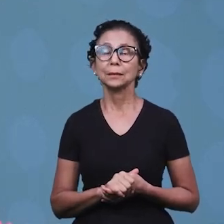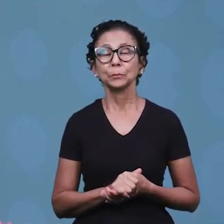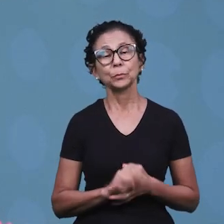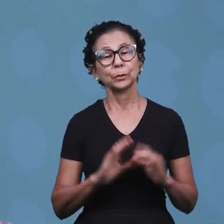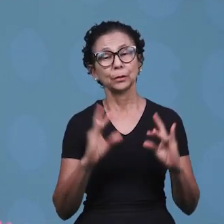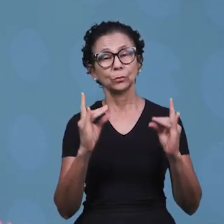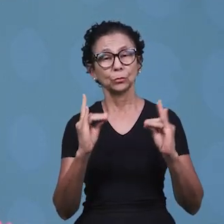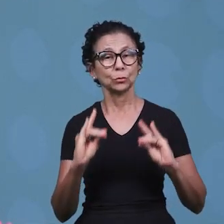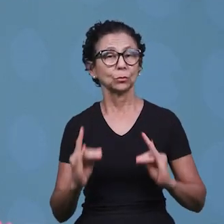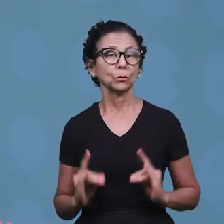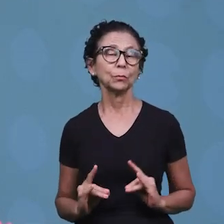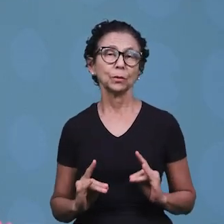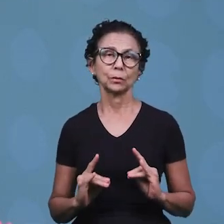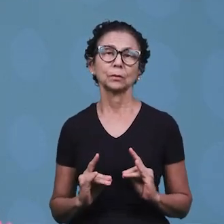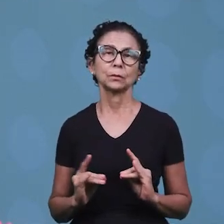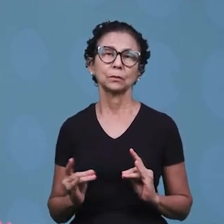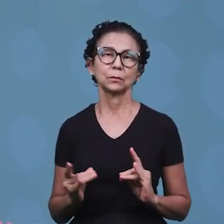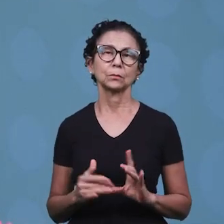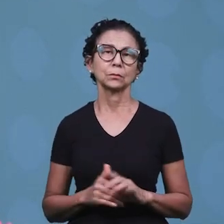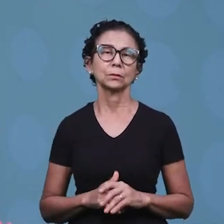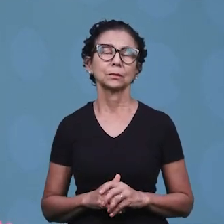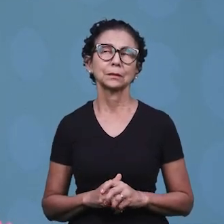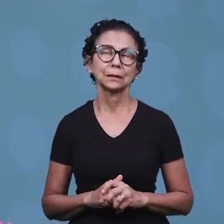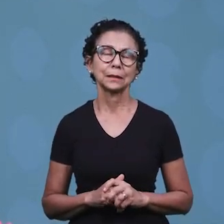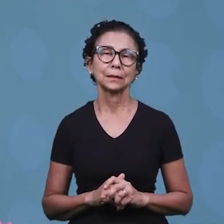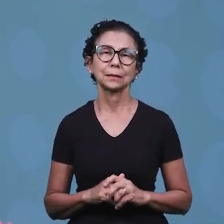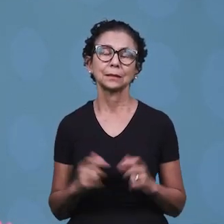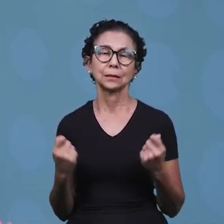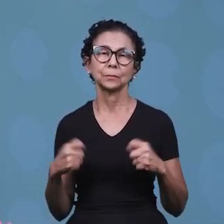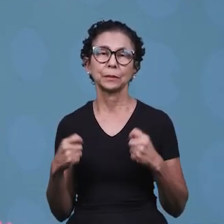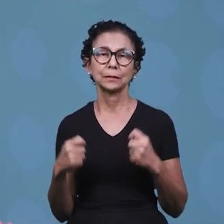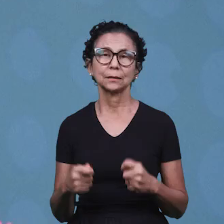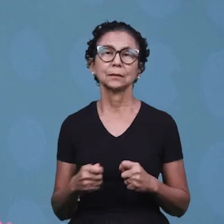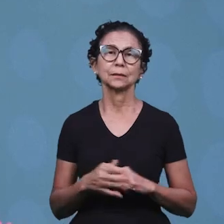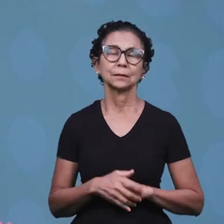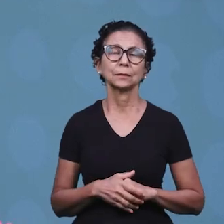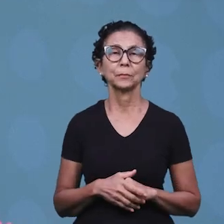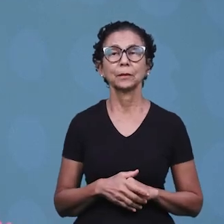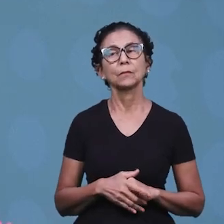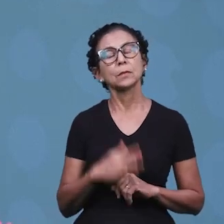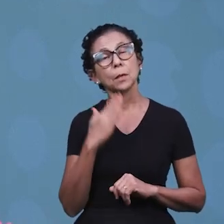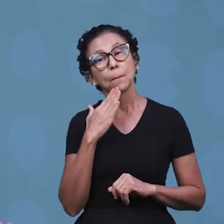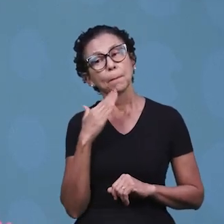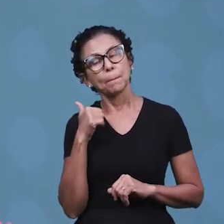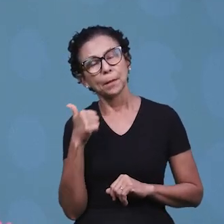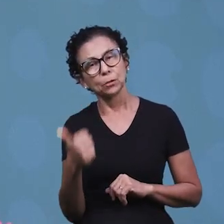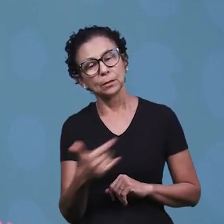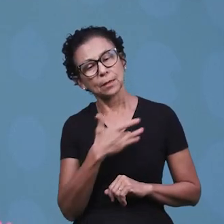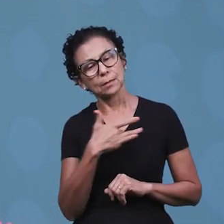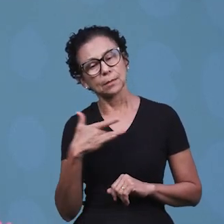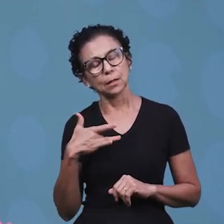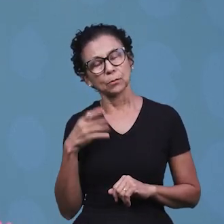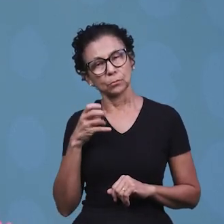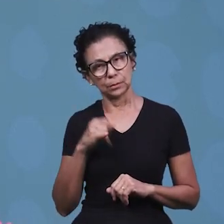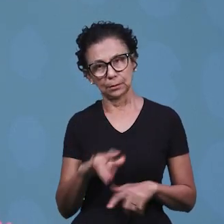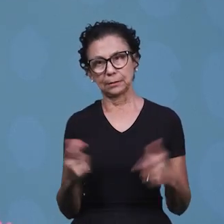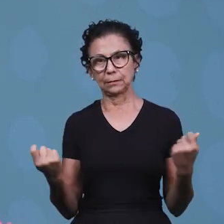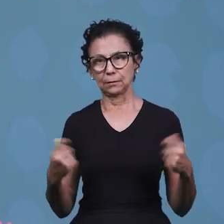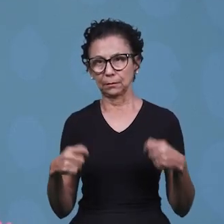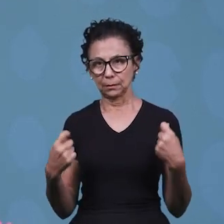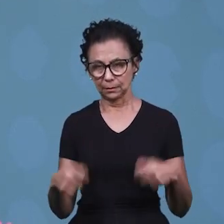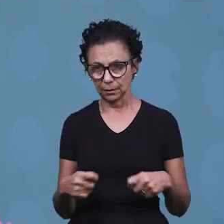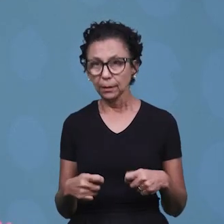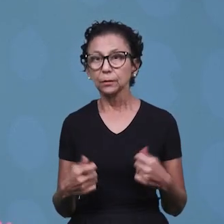né, para melhorar. Uhum. Então, assim, se isso for essencial para a mulher, né, a